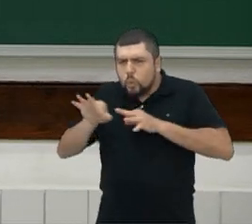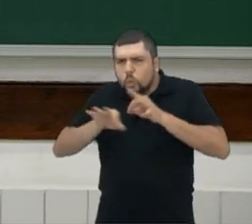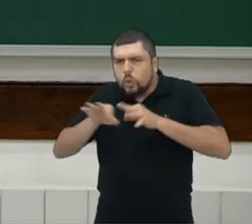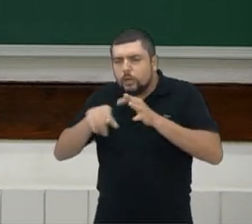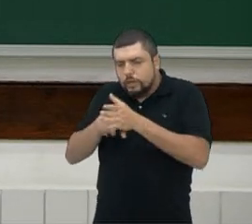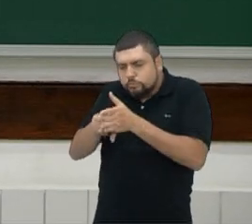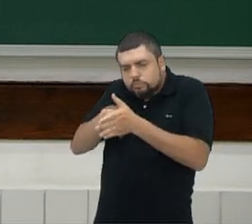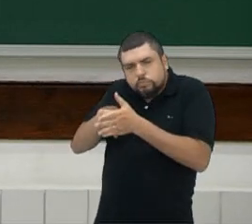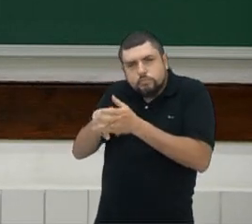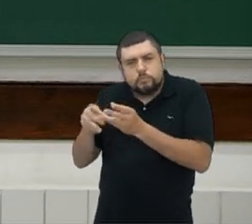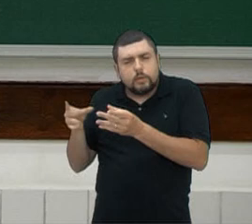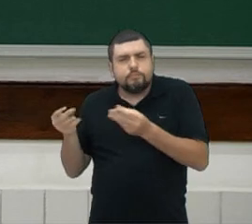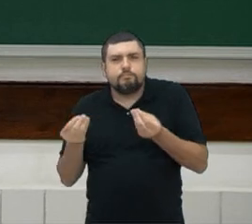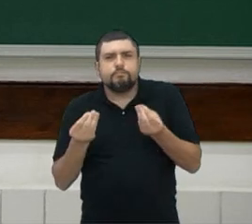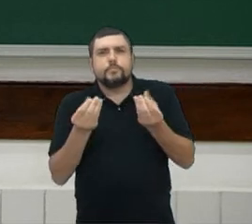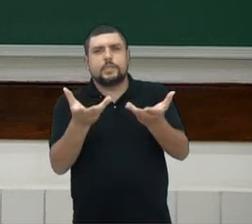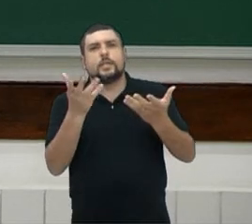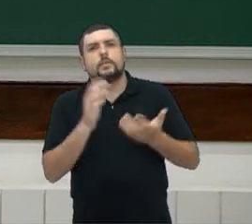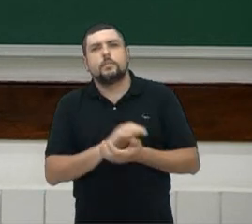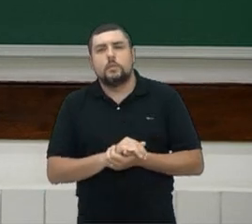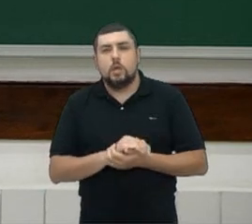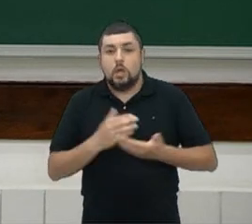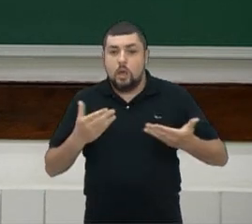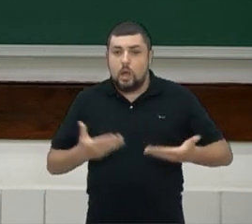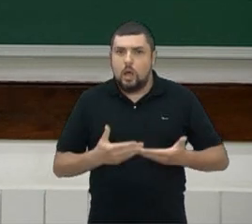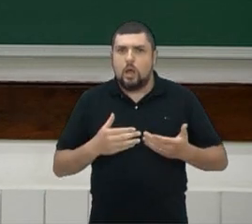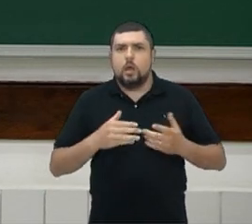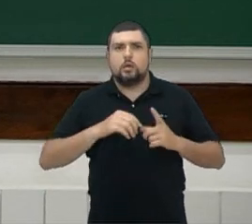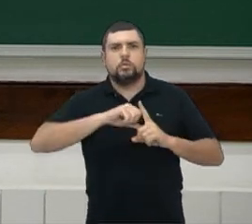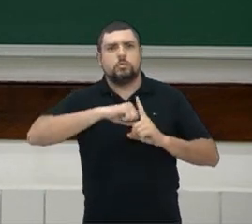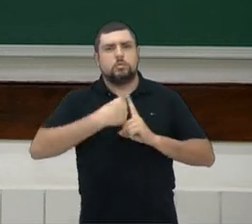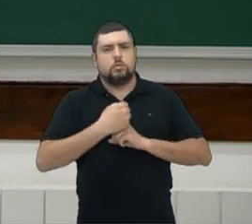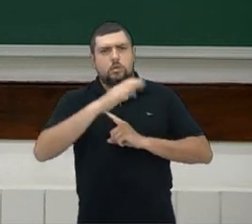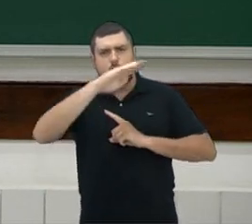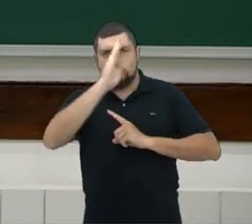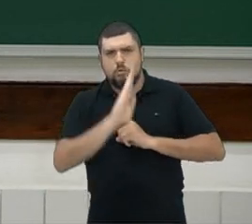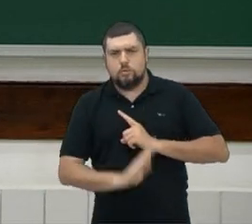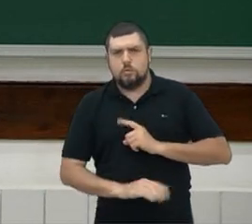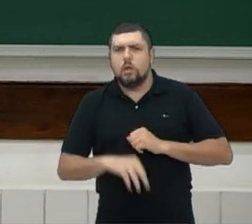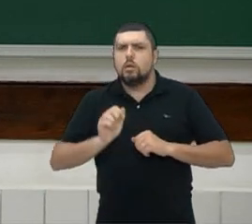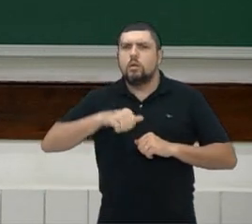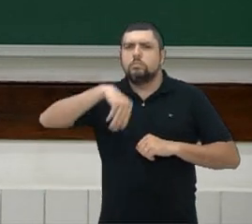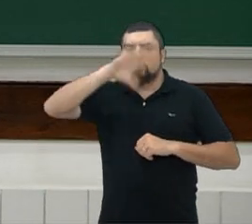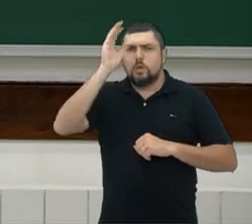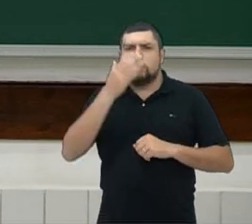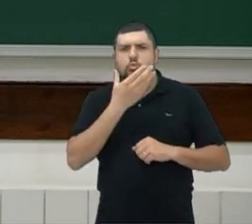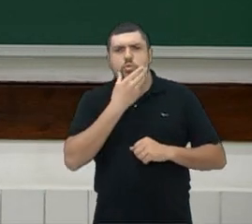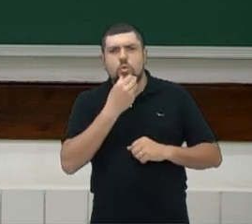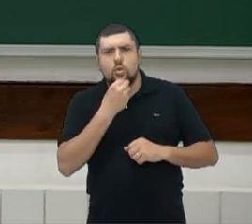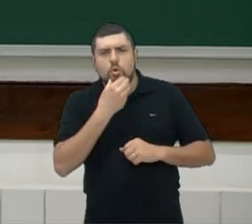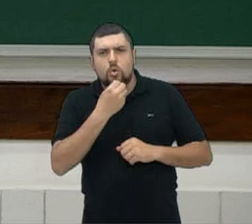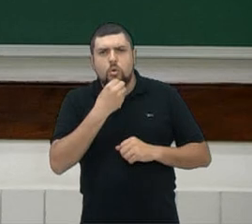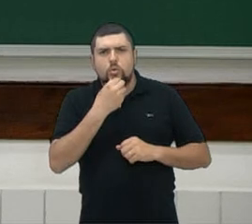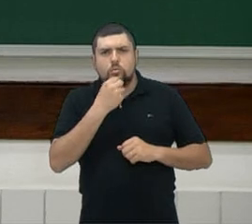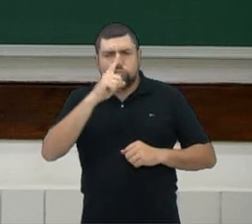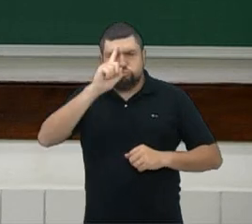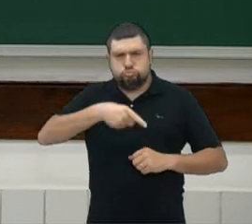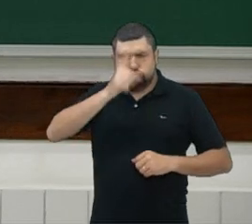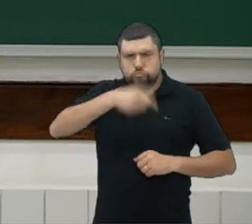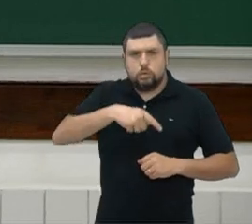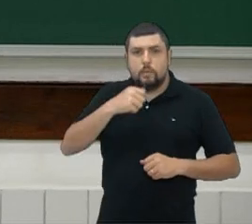atenção, principalmente nós brasileiros, que somos uma sociedade patriarca, com toda uma questão de luta feminina,